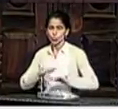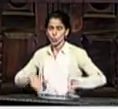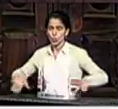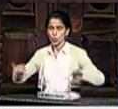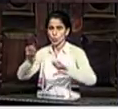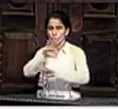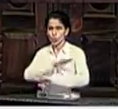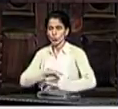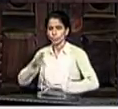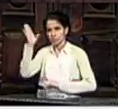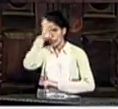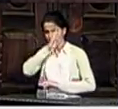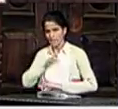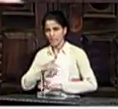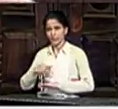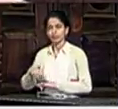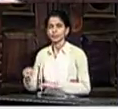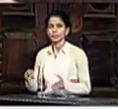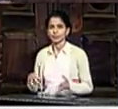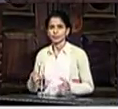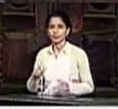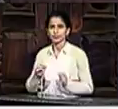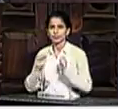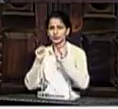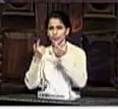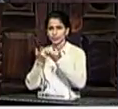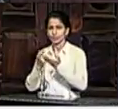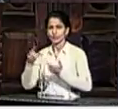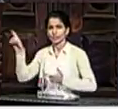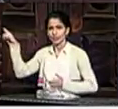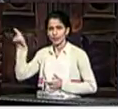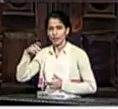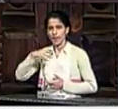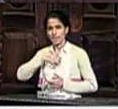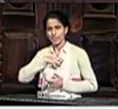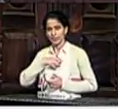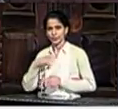Brasil. A Assembleia da Bahia foi invadida.